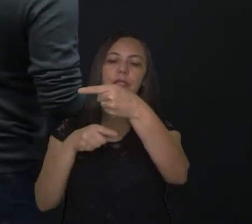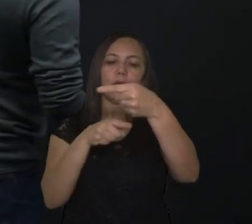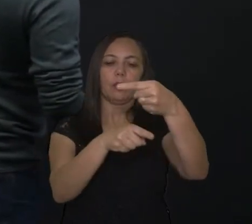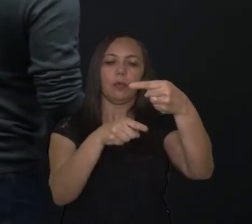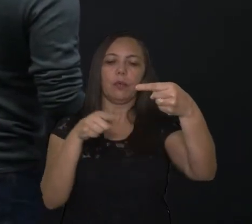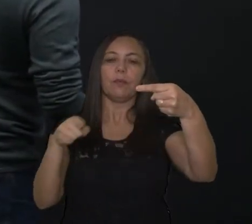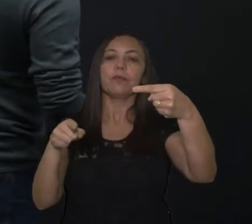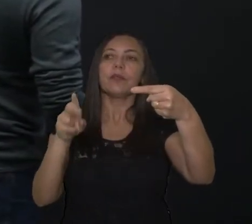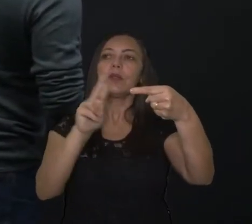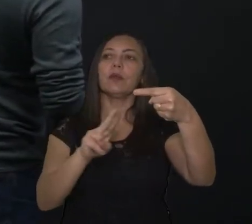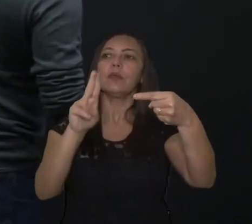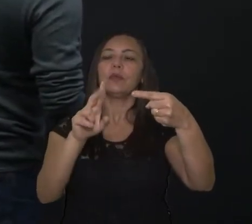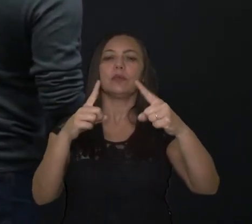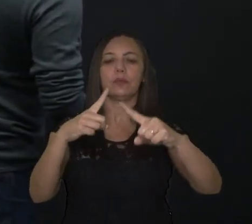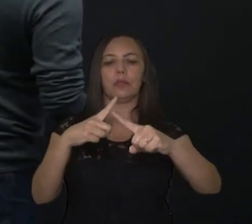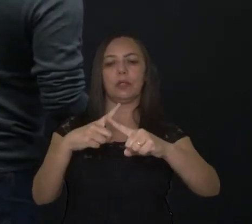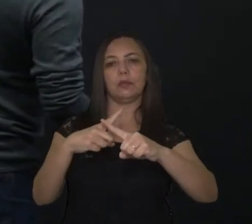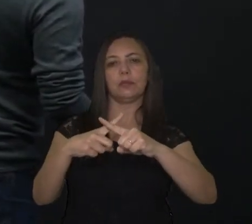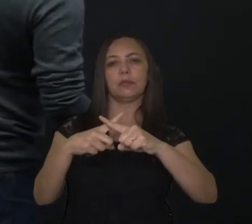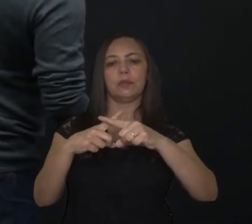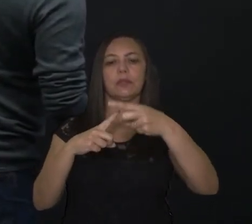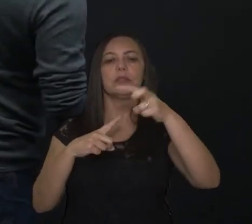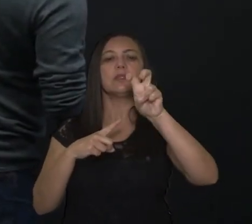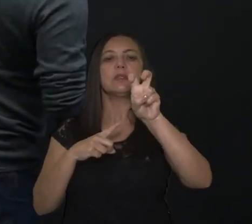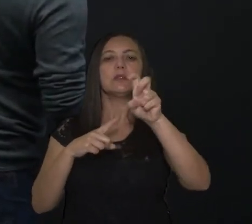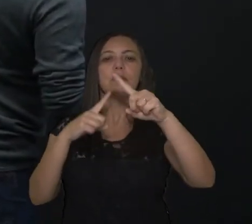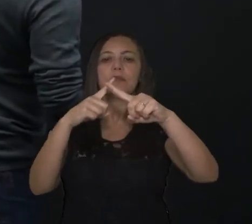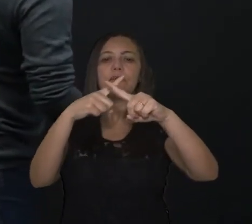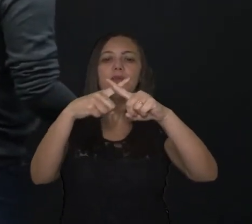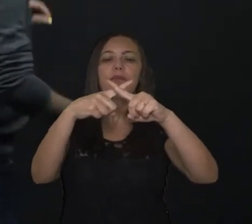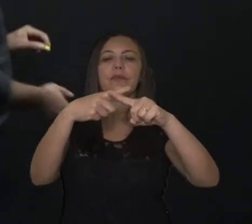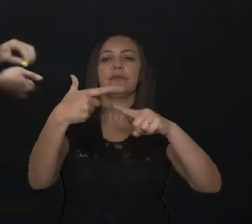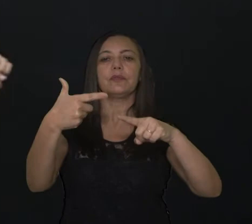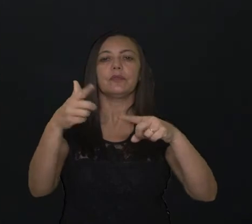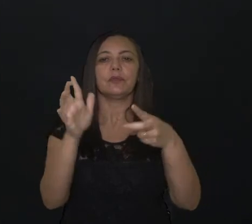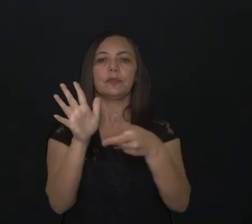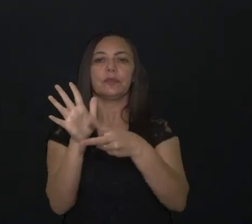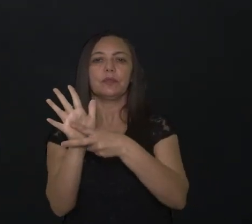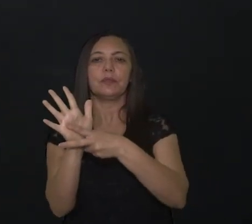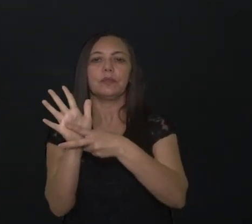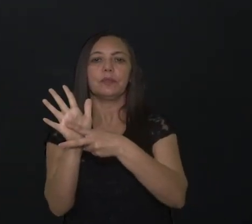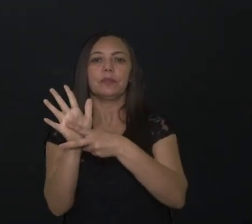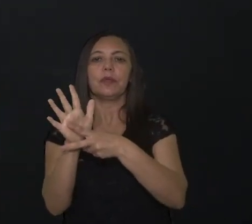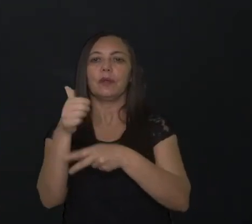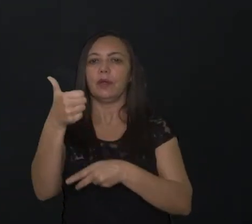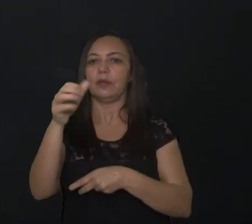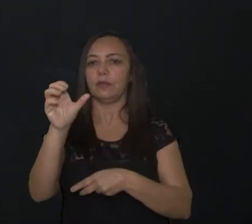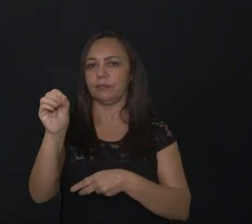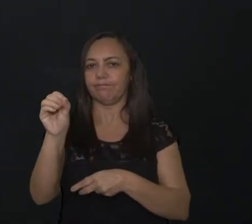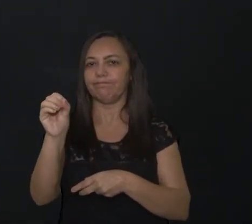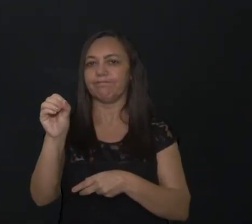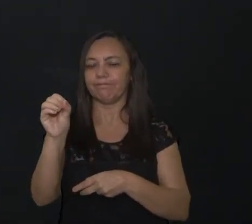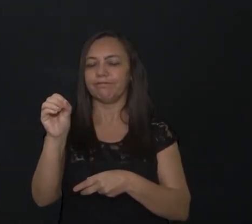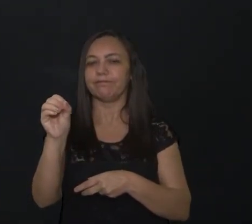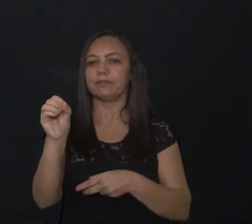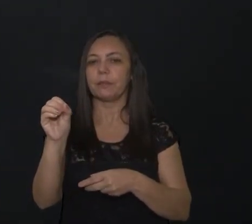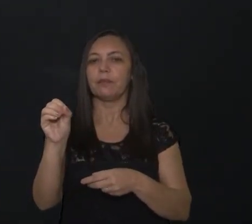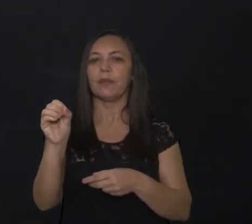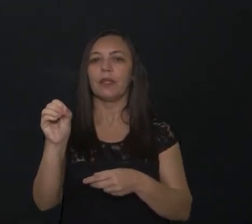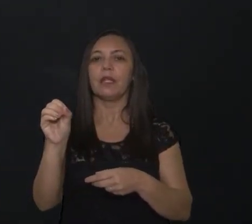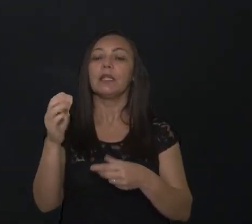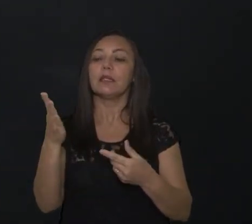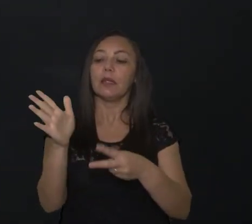entre eles é a multiplicação de 5 por 2, cujo resultado é igual a 10.